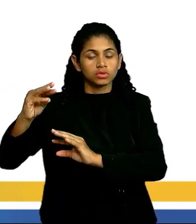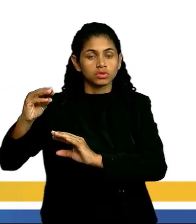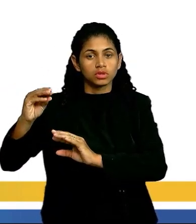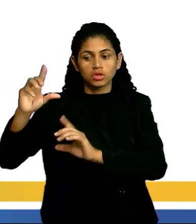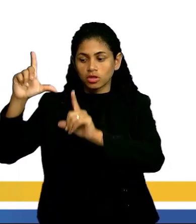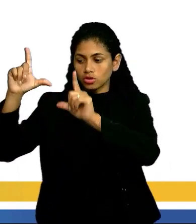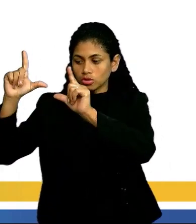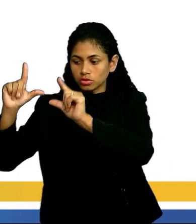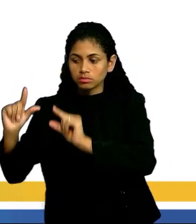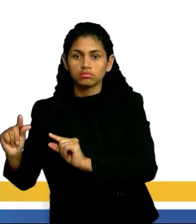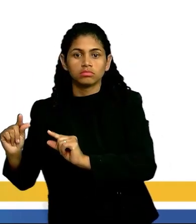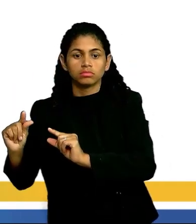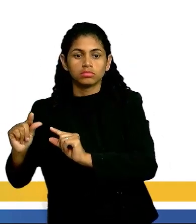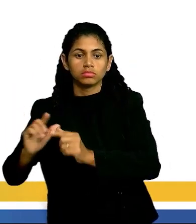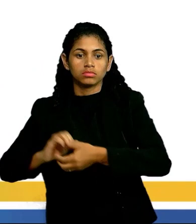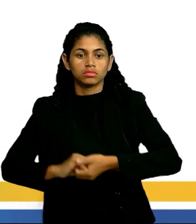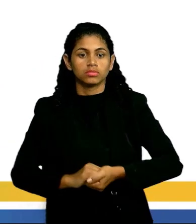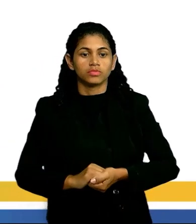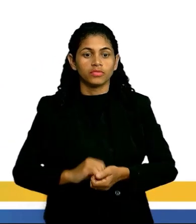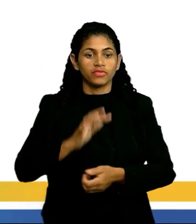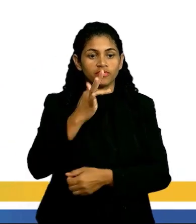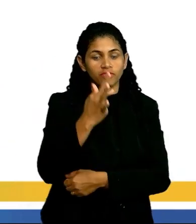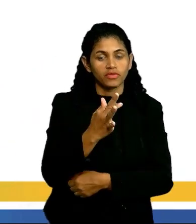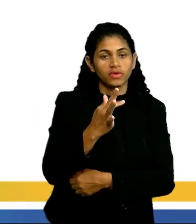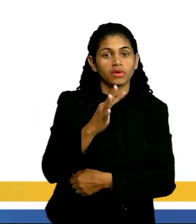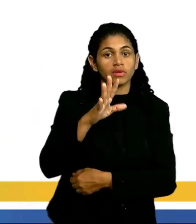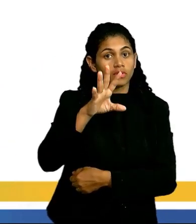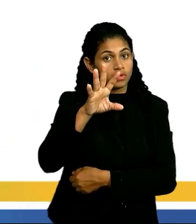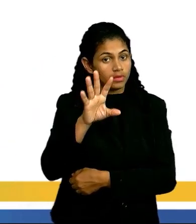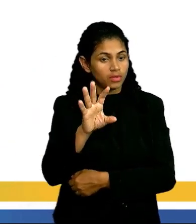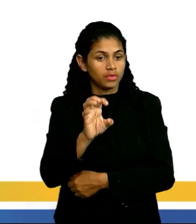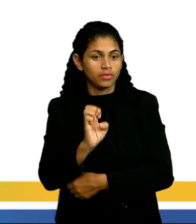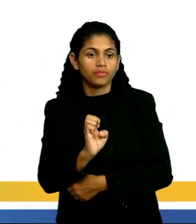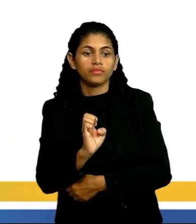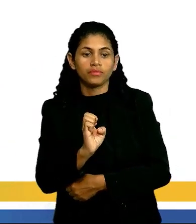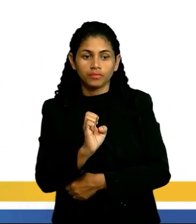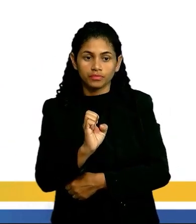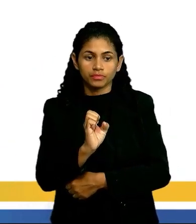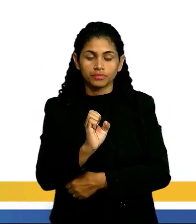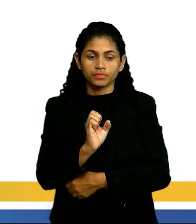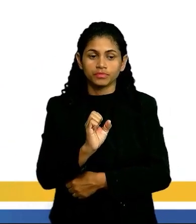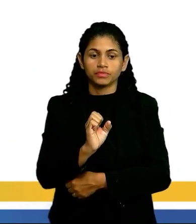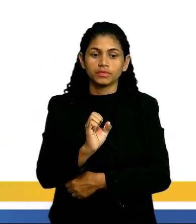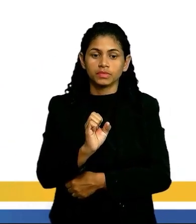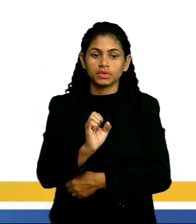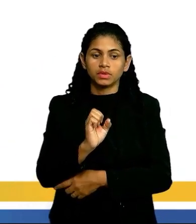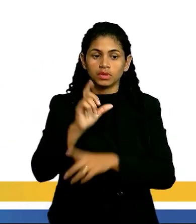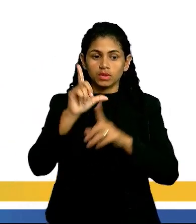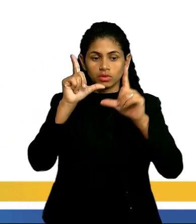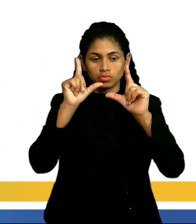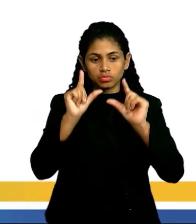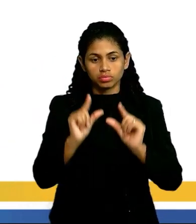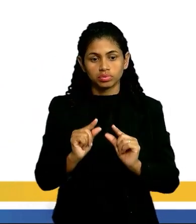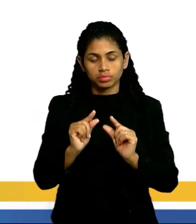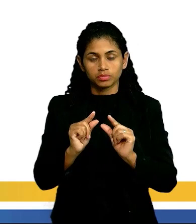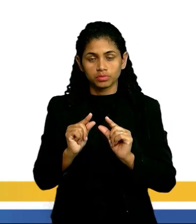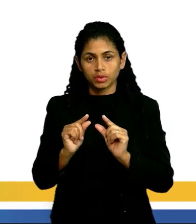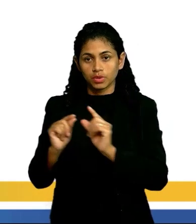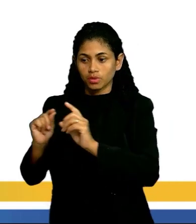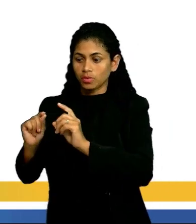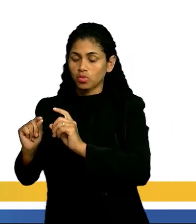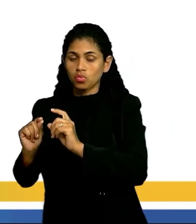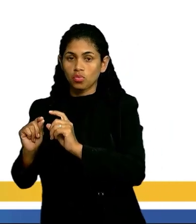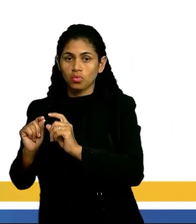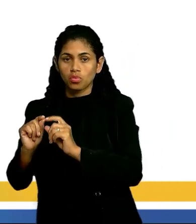redutor. Perfeito? Então, ferro reduzindo agente oxidante e o carbono oxidando